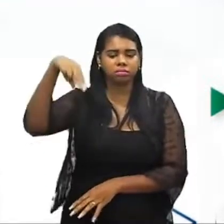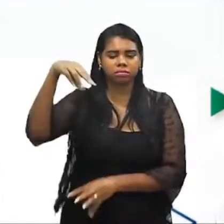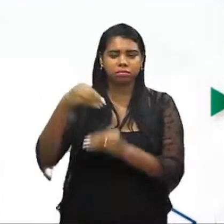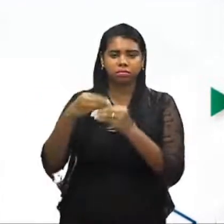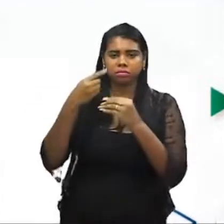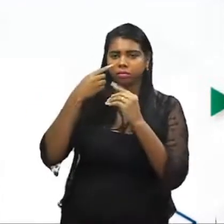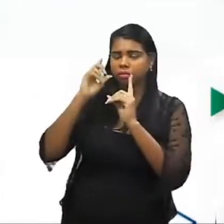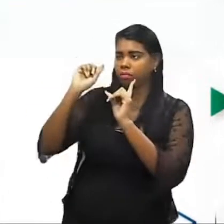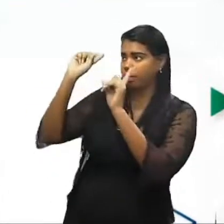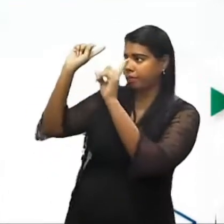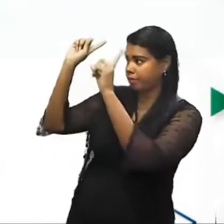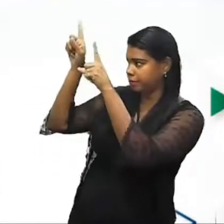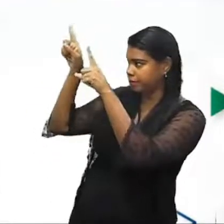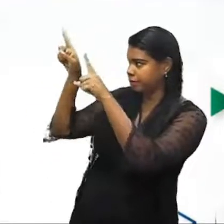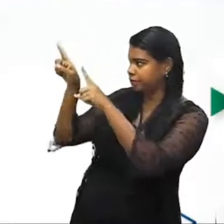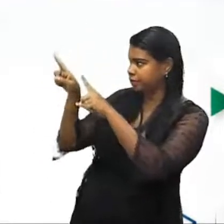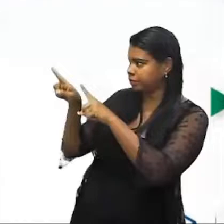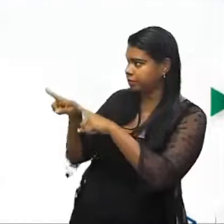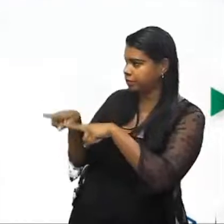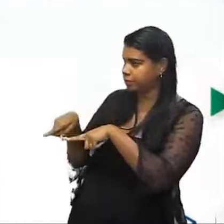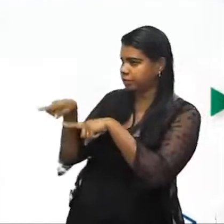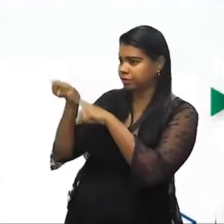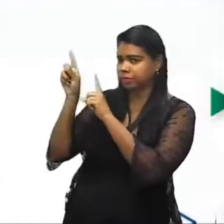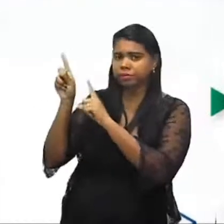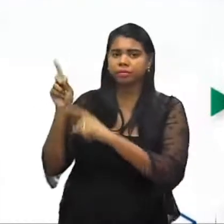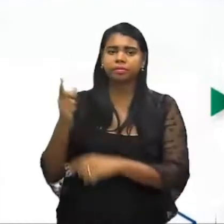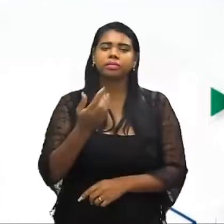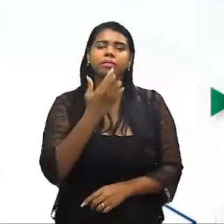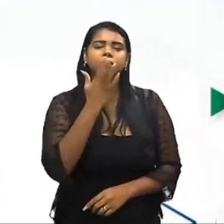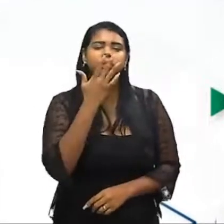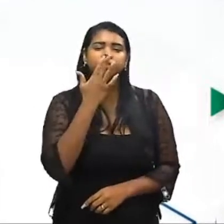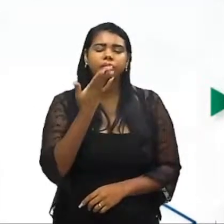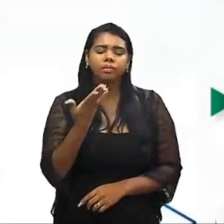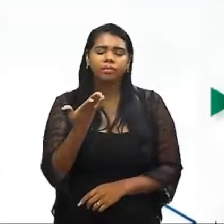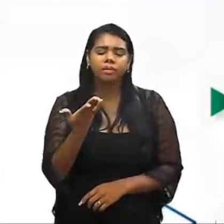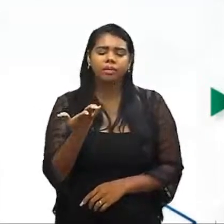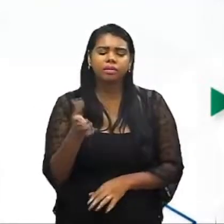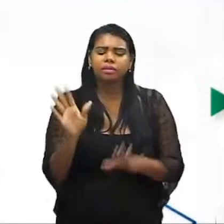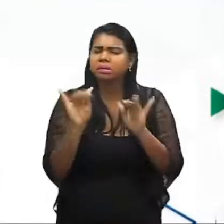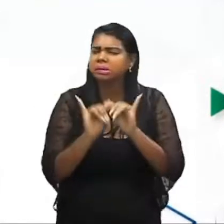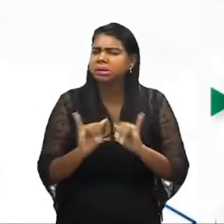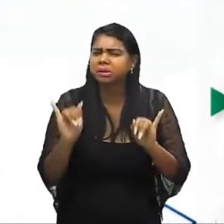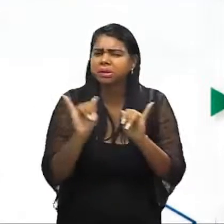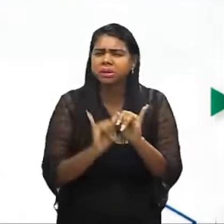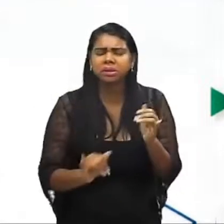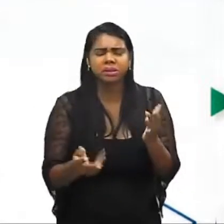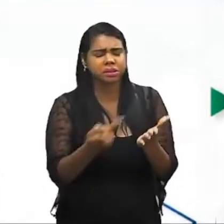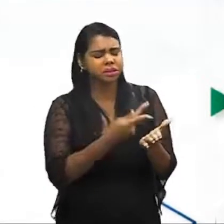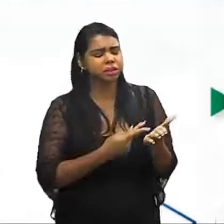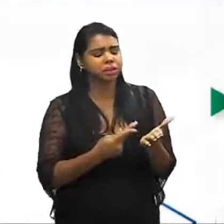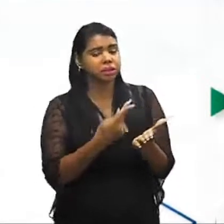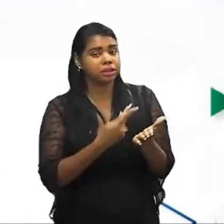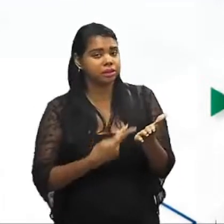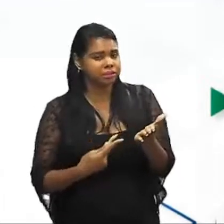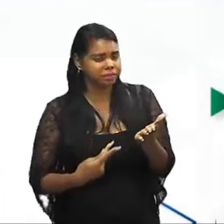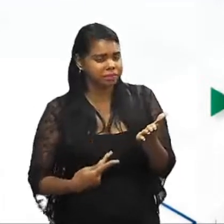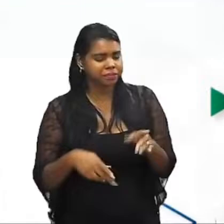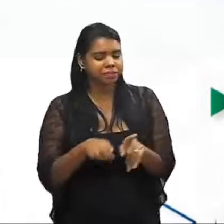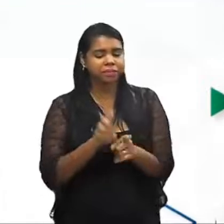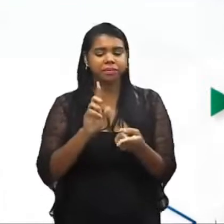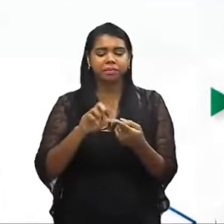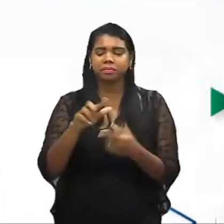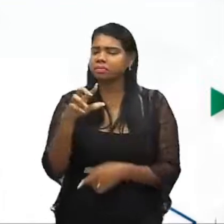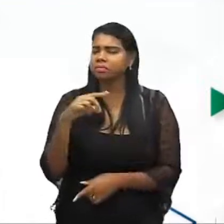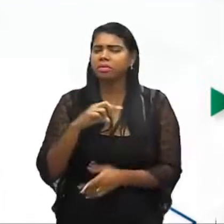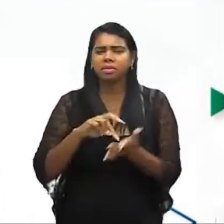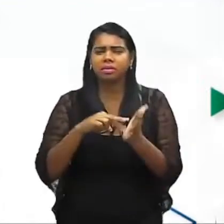vê principalmente as cores puras, a gente vê a simplicidade no traço, e simplicidade não significa que